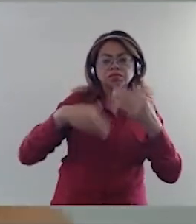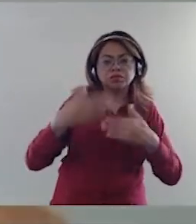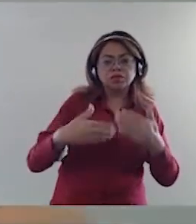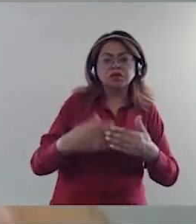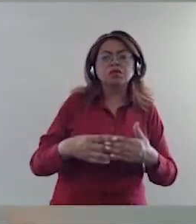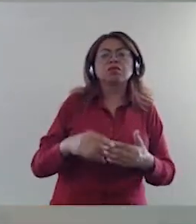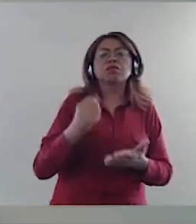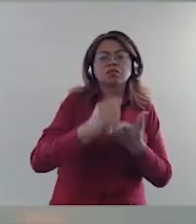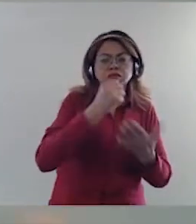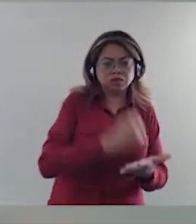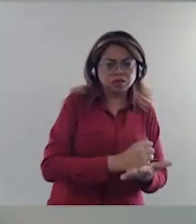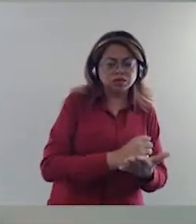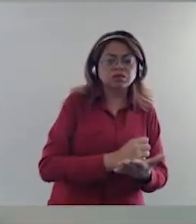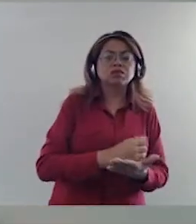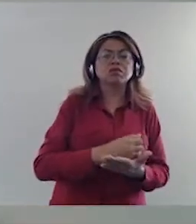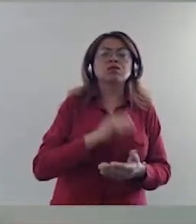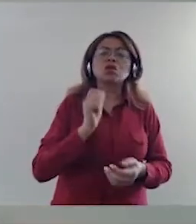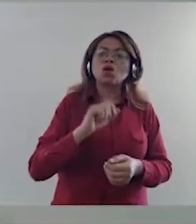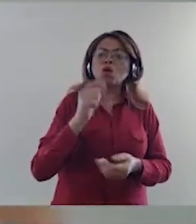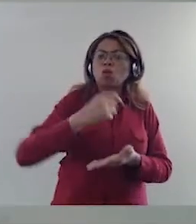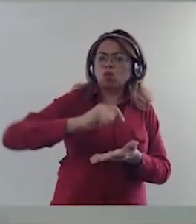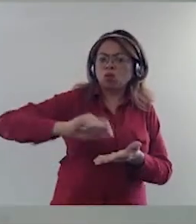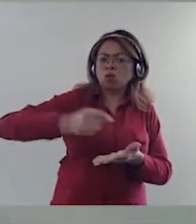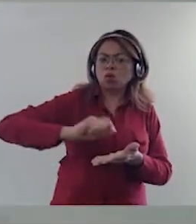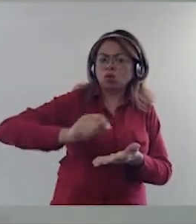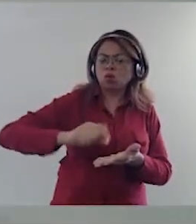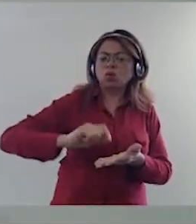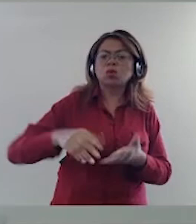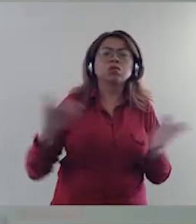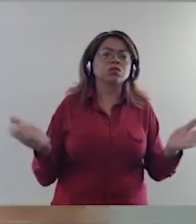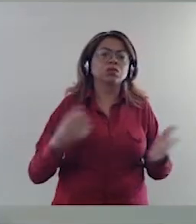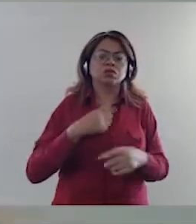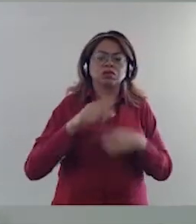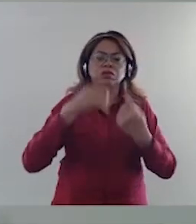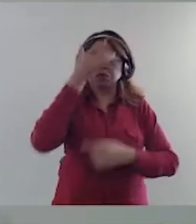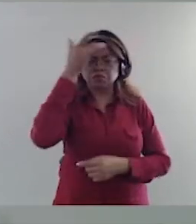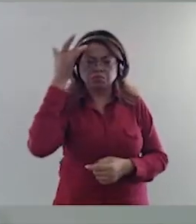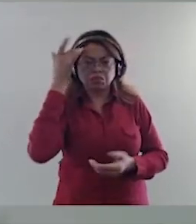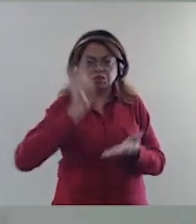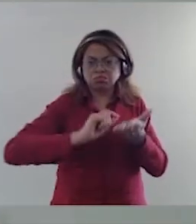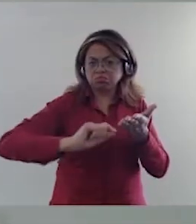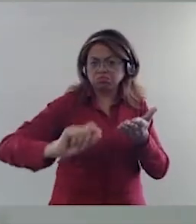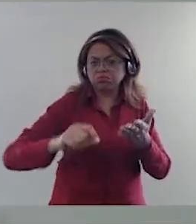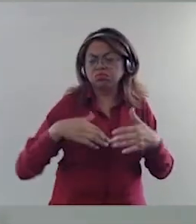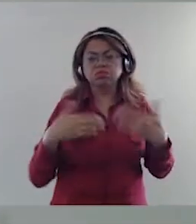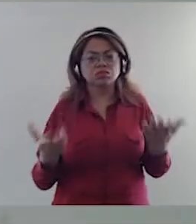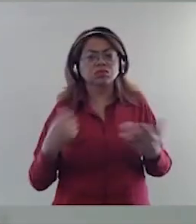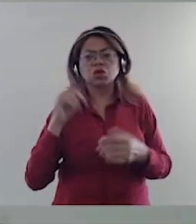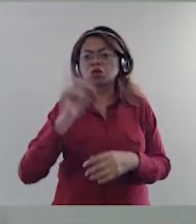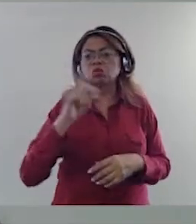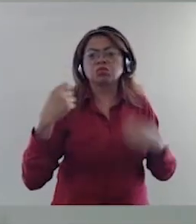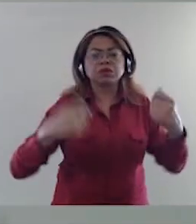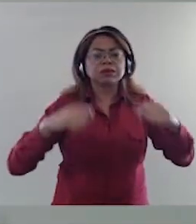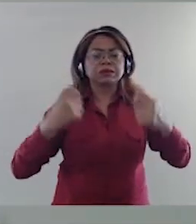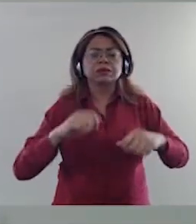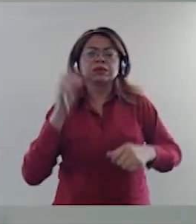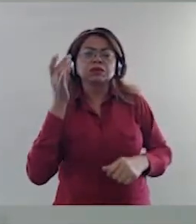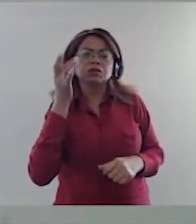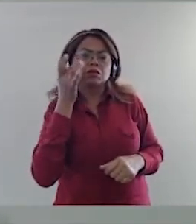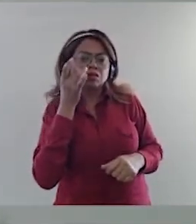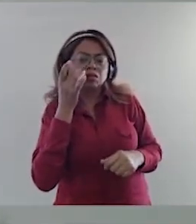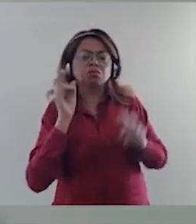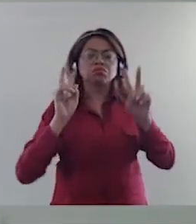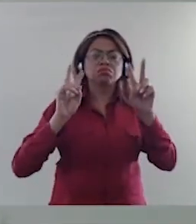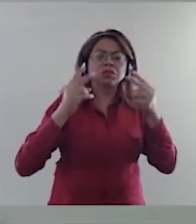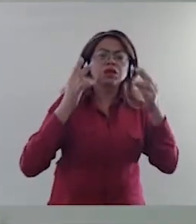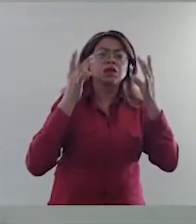testamento de próprio punho, e apenas assinado pelo testador, não precisam testemunhas, e confirmado pelo juiz,